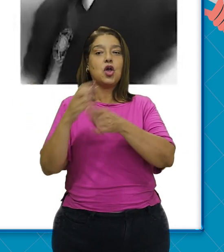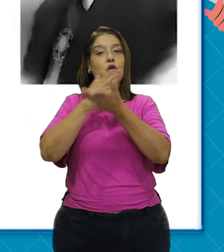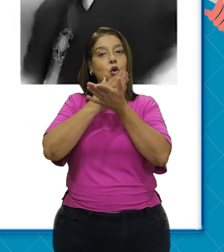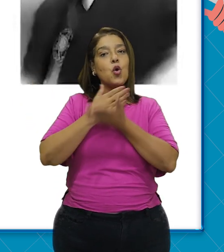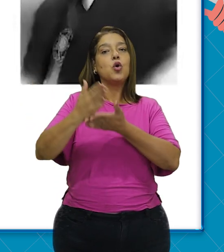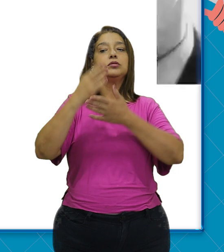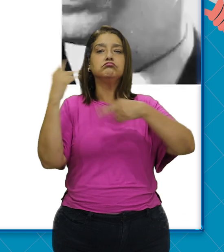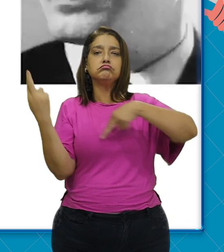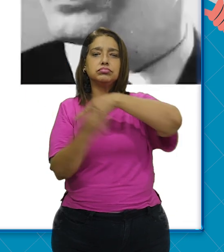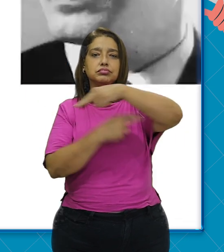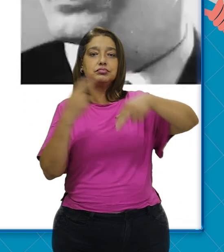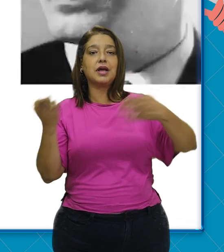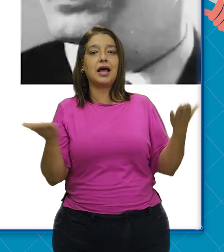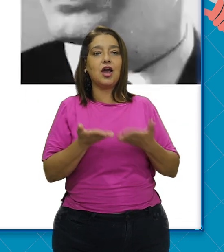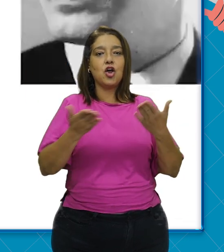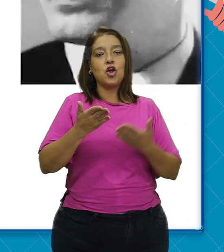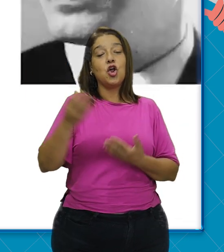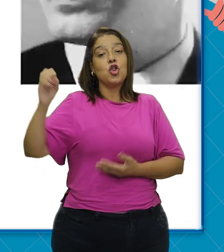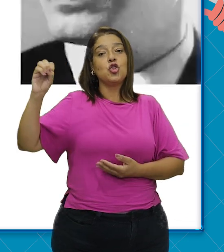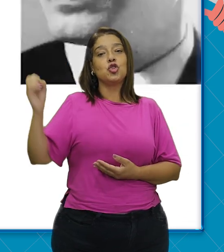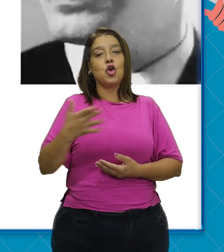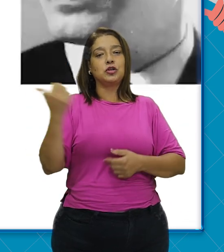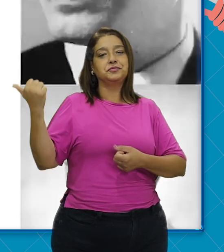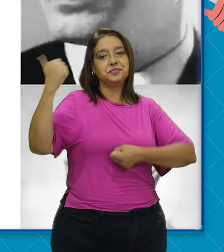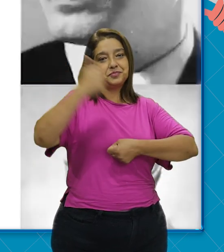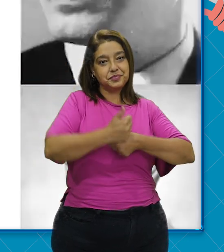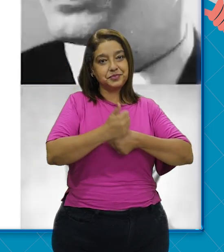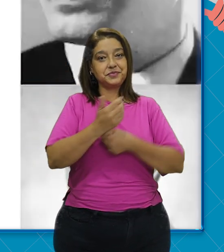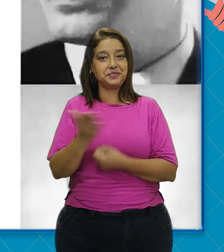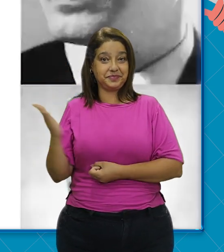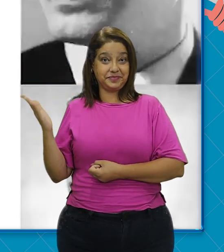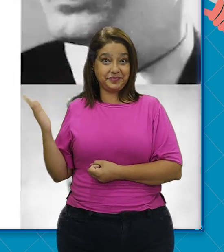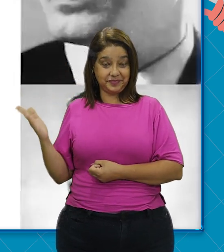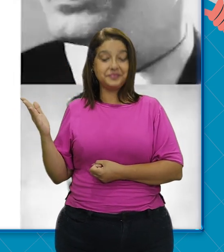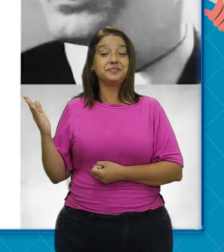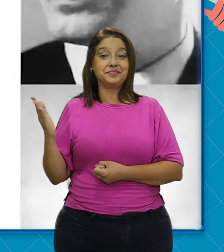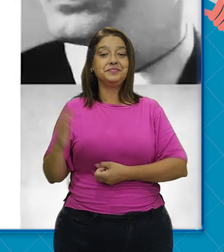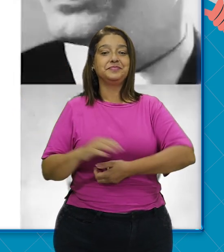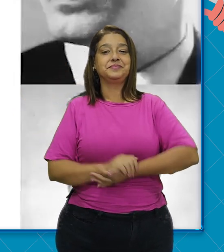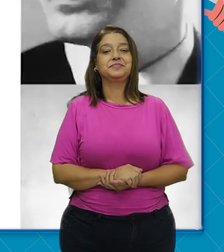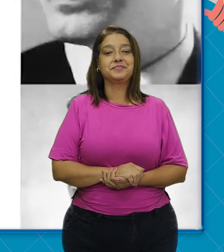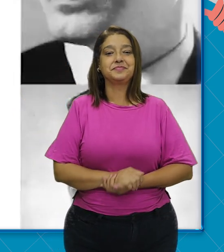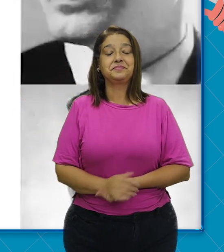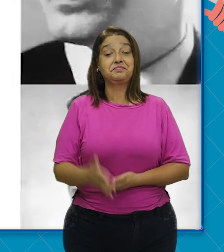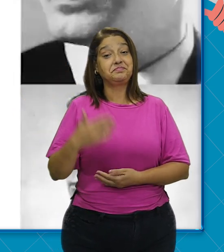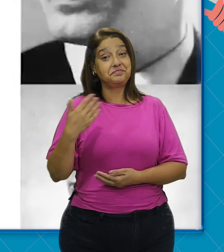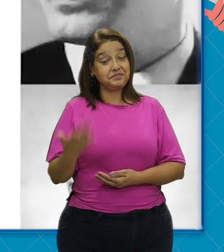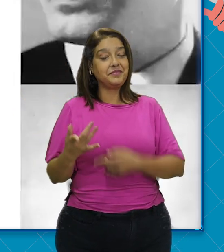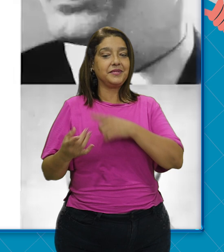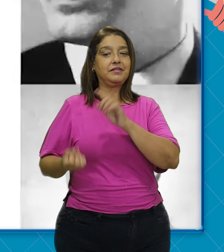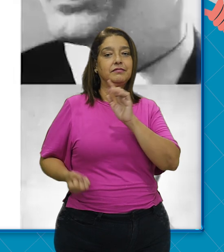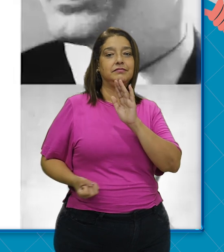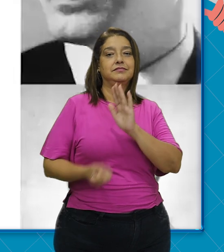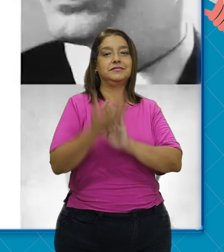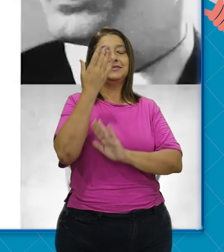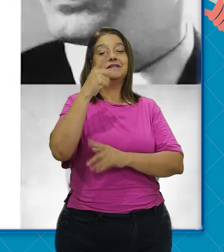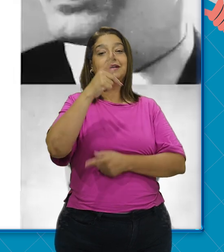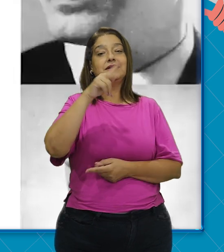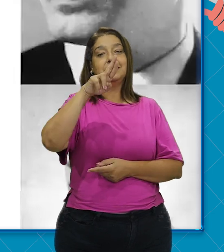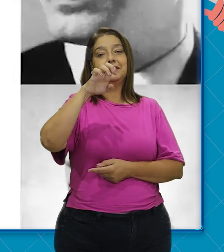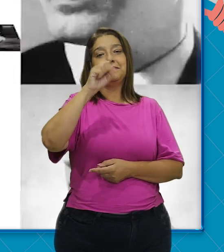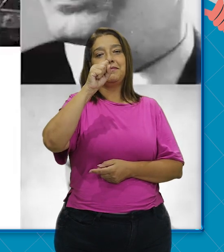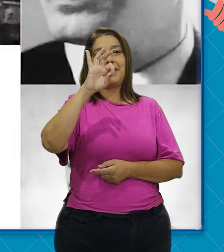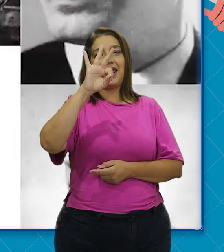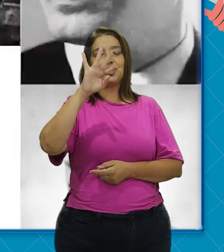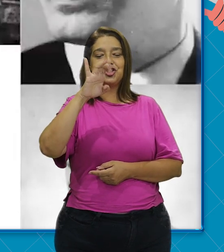pelo capitão gaúcho Luiz Carlos Prestes e o major paulista Miguel Costa. Assim, criaram a coluna Prestes Miguel